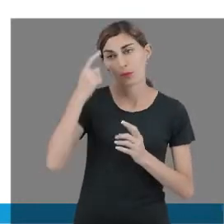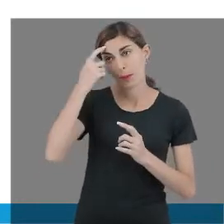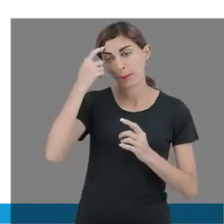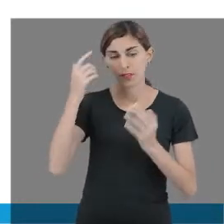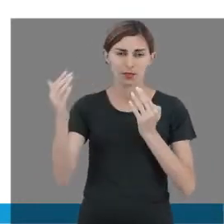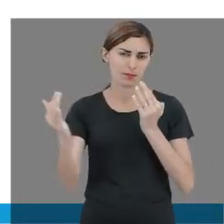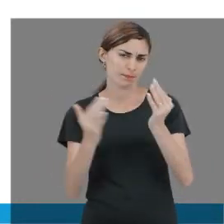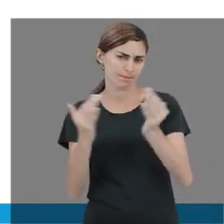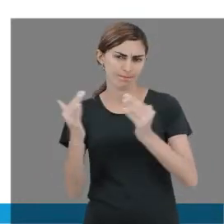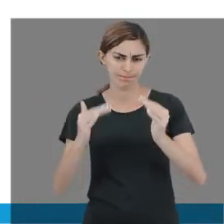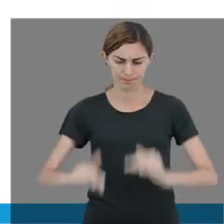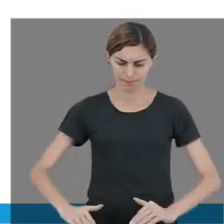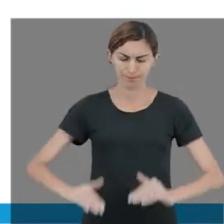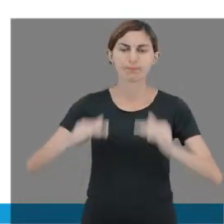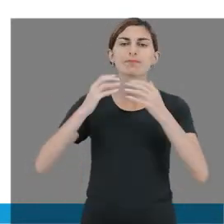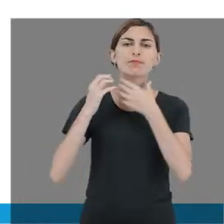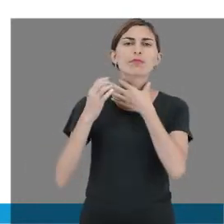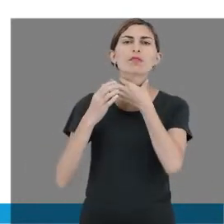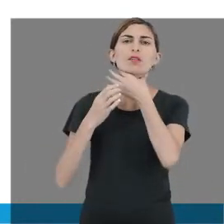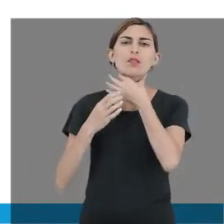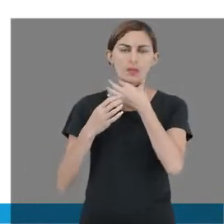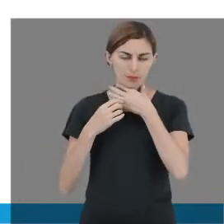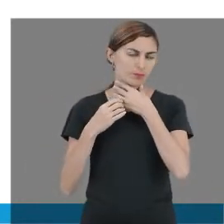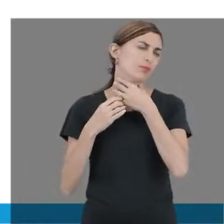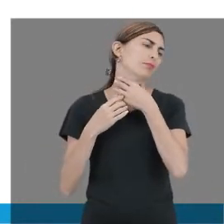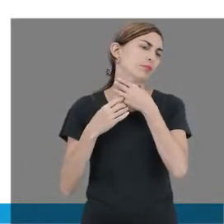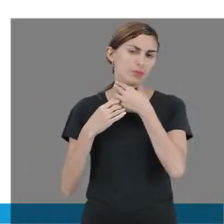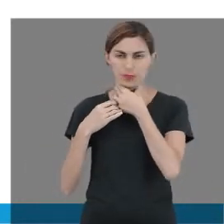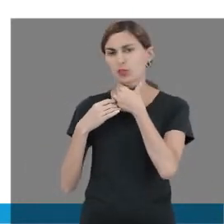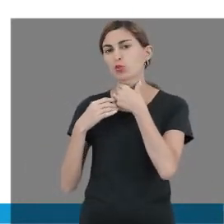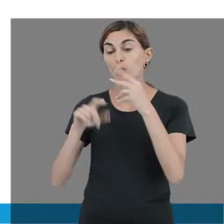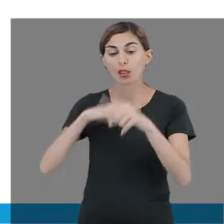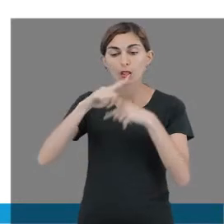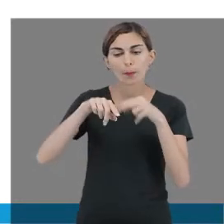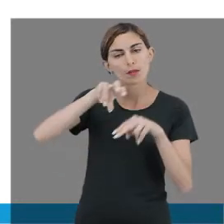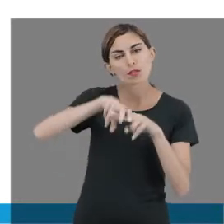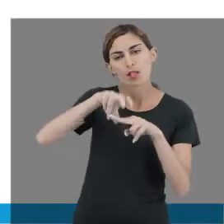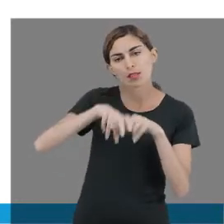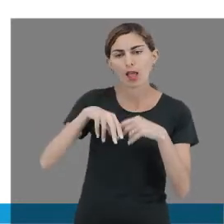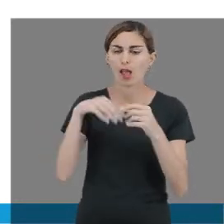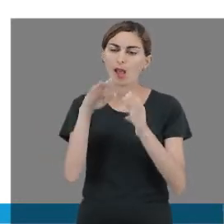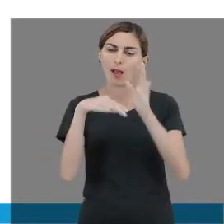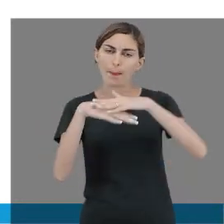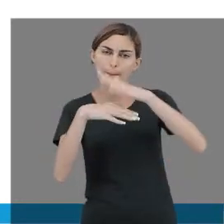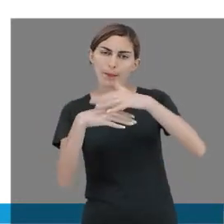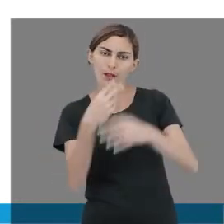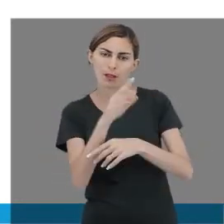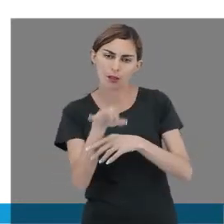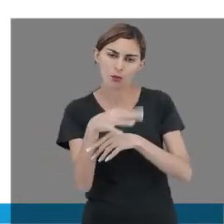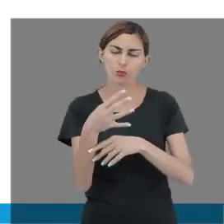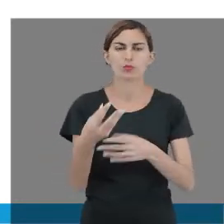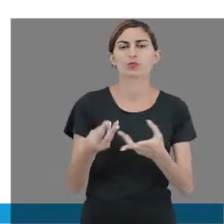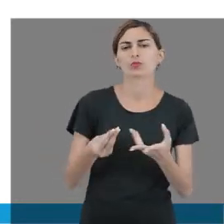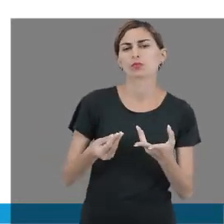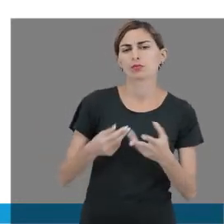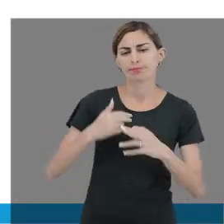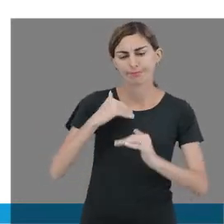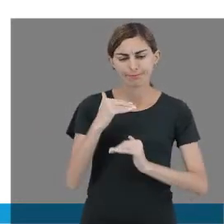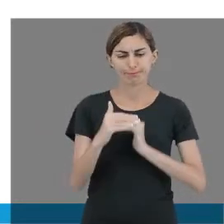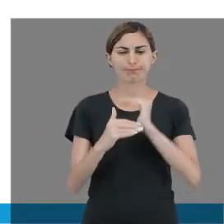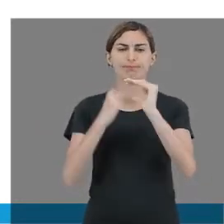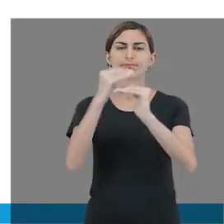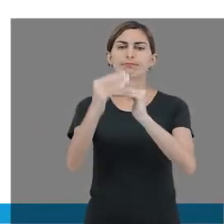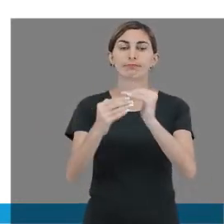com o olhar, depois sustentar o pescoço, aí depois você vai começar a sentar, usar a mão, sentar, e por aí vai o desenvolvimento. Então,